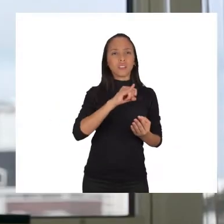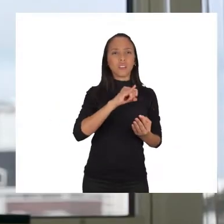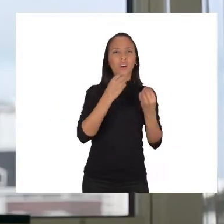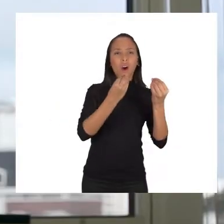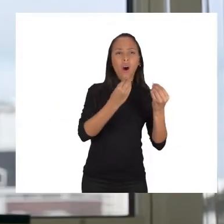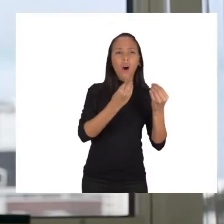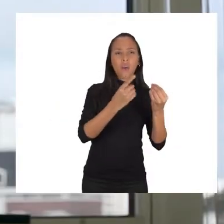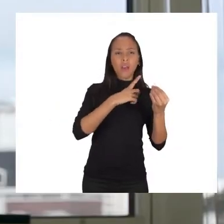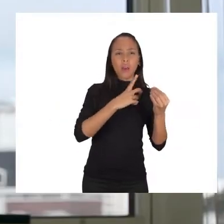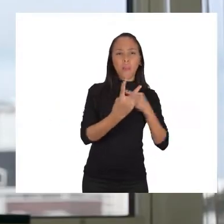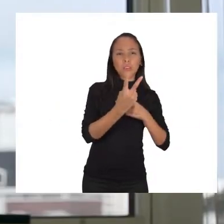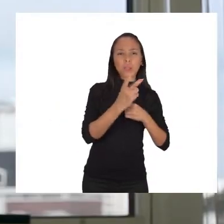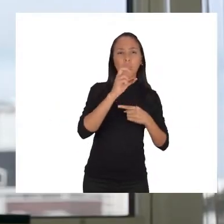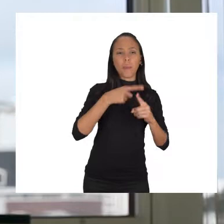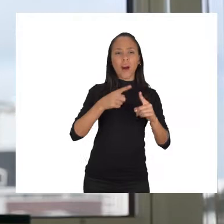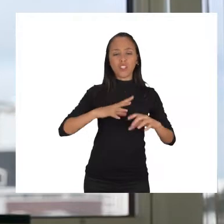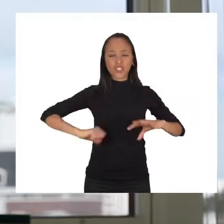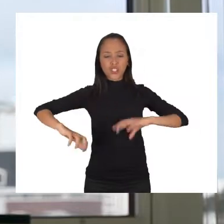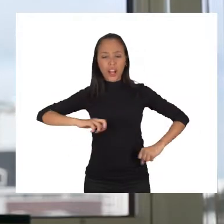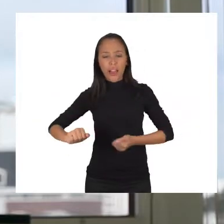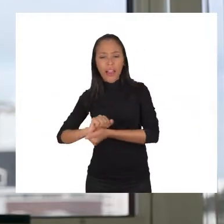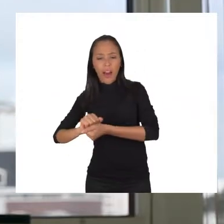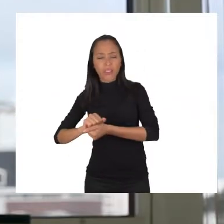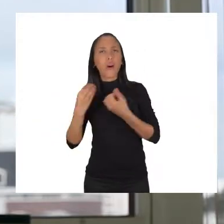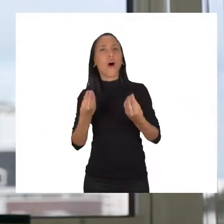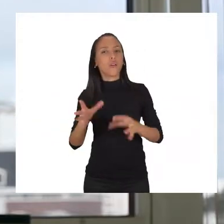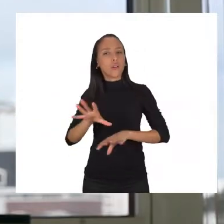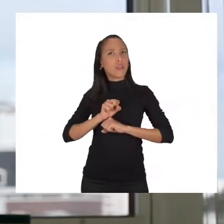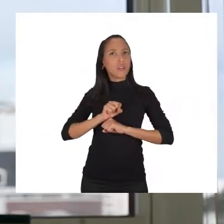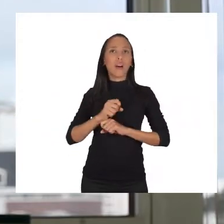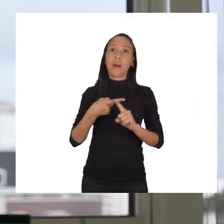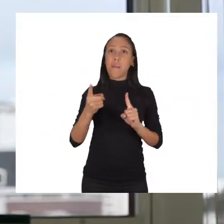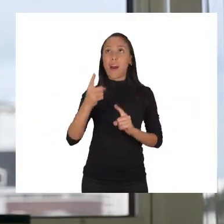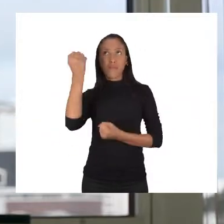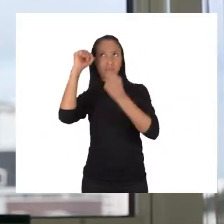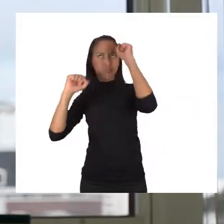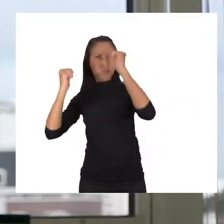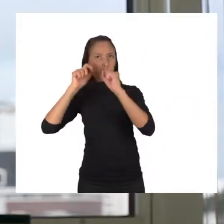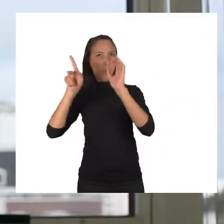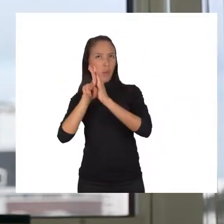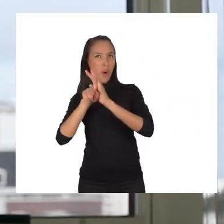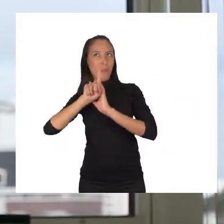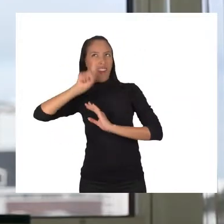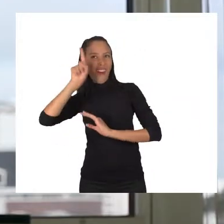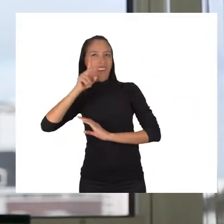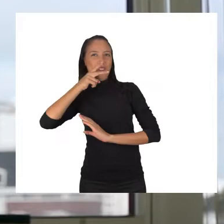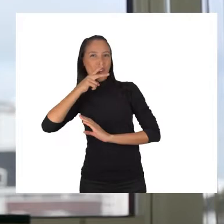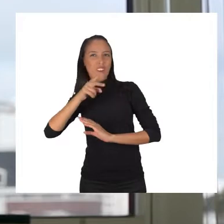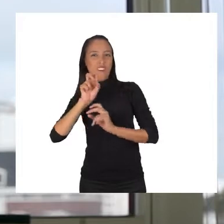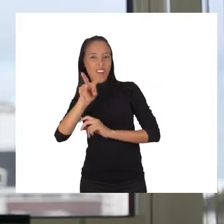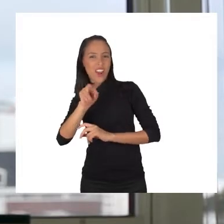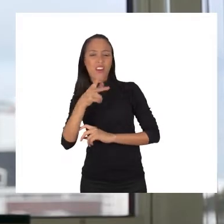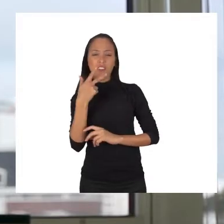as empresas, o empregador, o produtor do veneno coloca isto como sendo a solução, porque não tem, na verdade, uma solução,